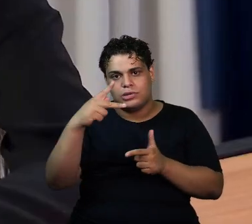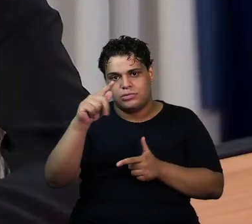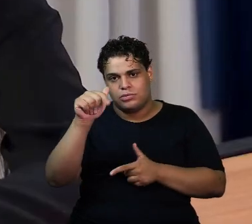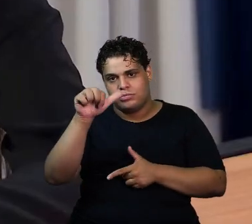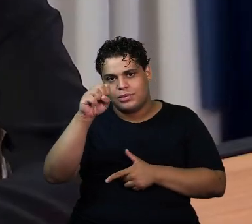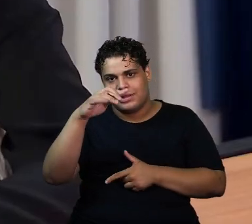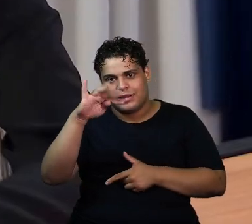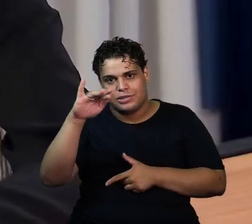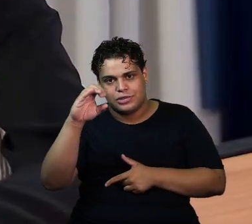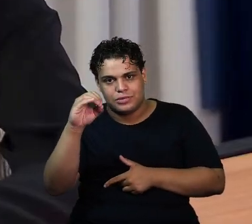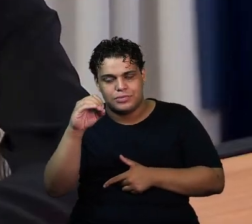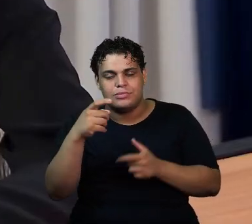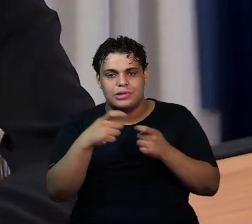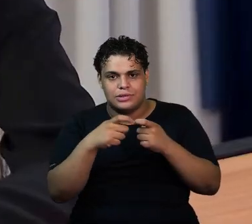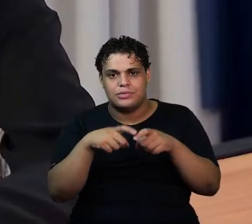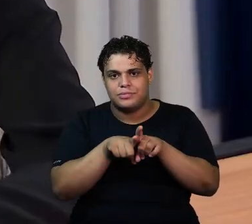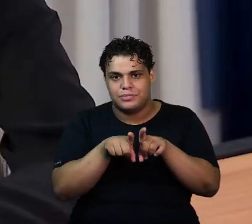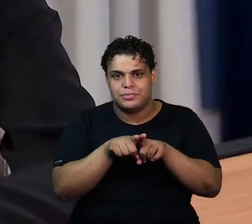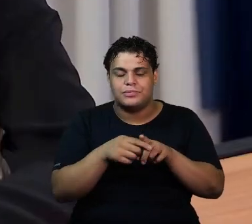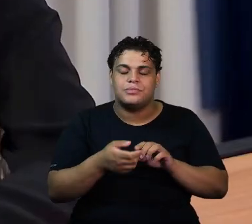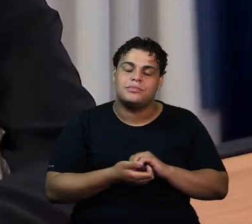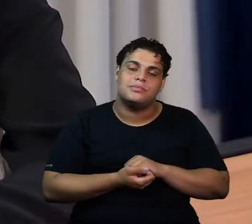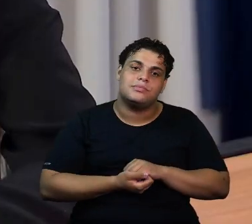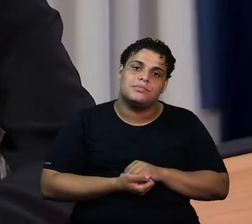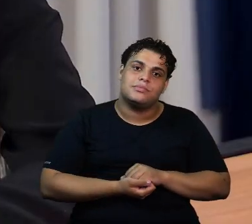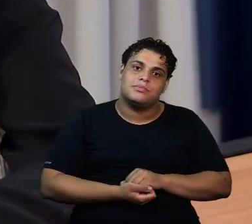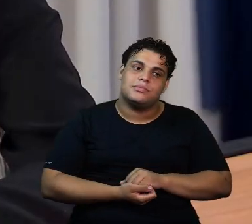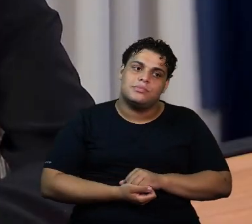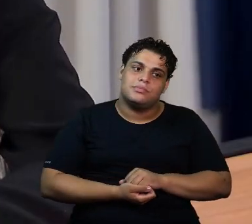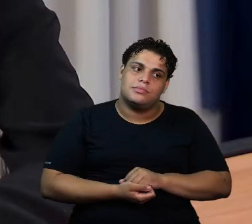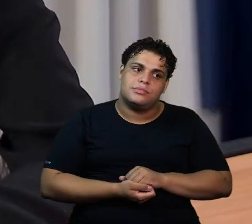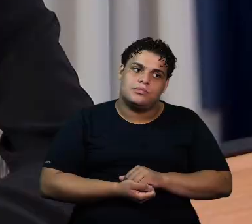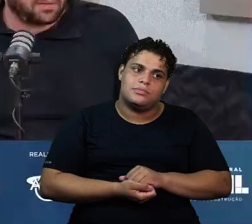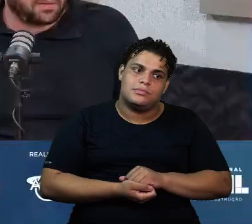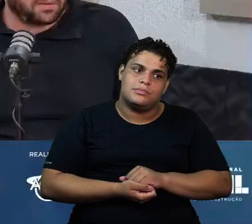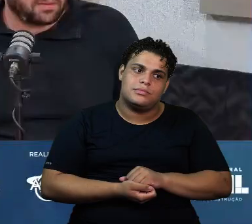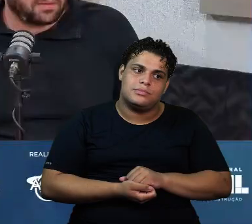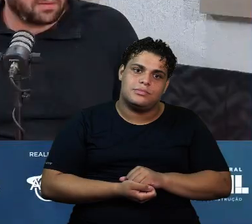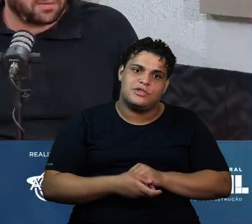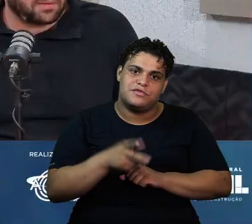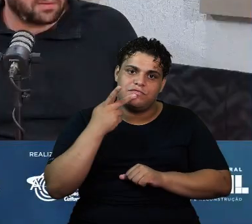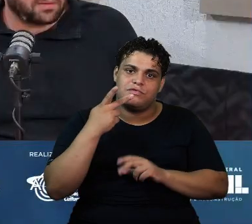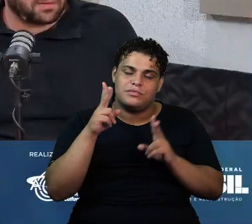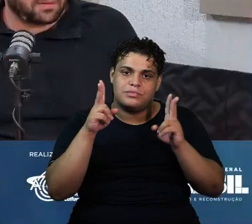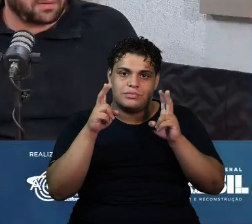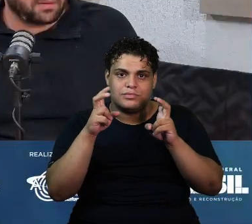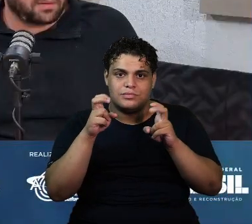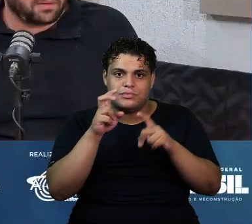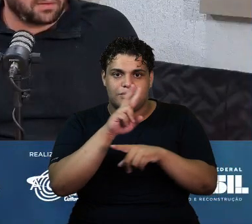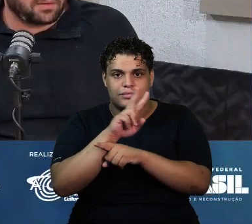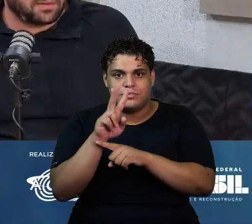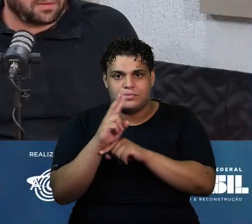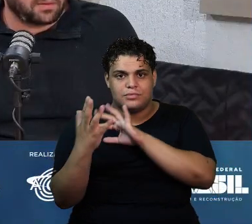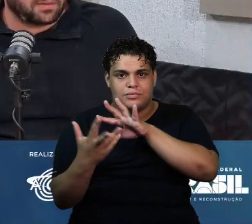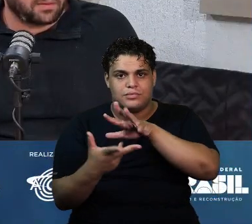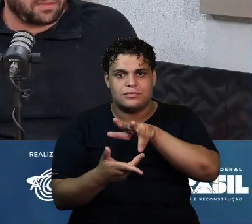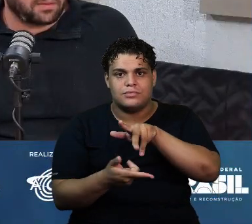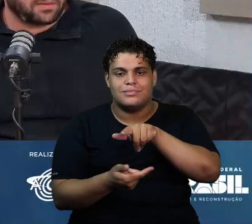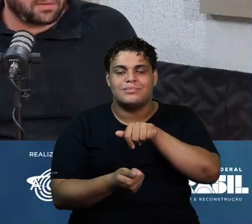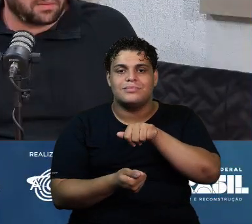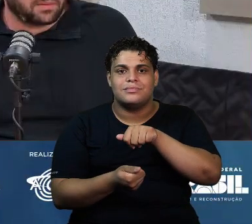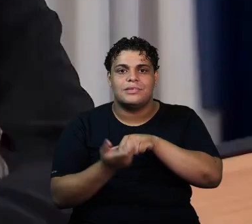também, né? Então, quando a gente toca nesse assunto de preservação